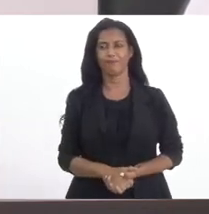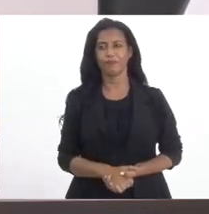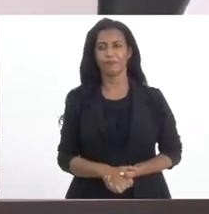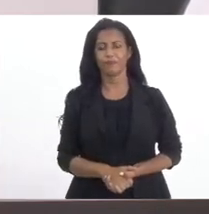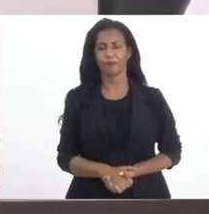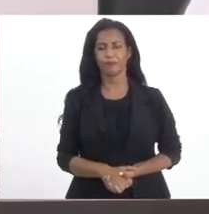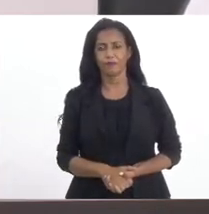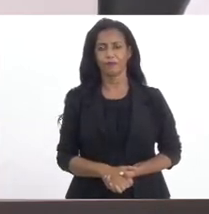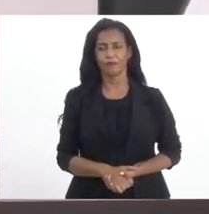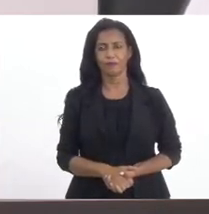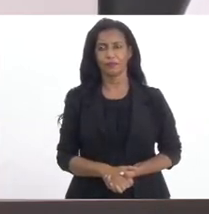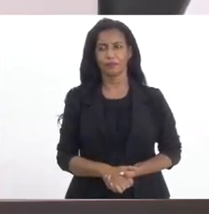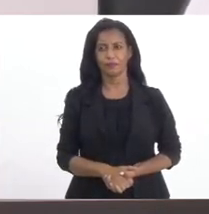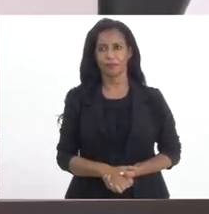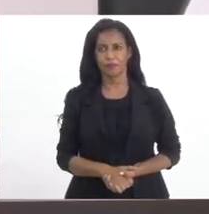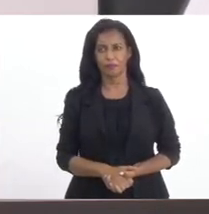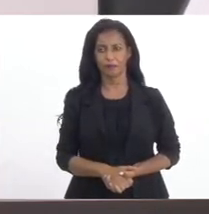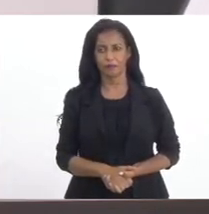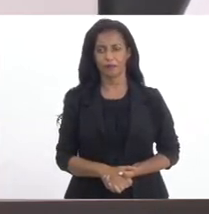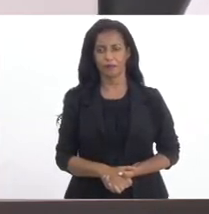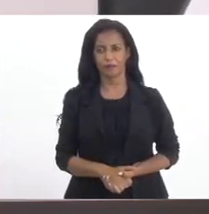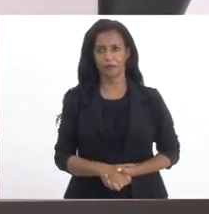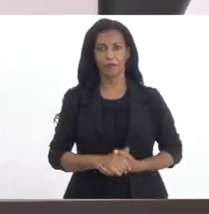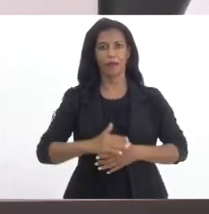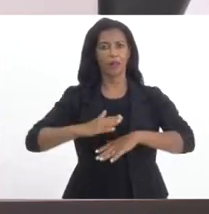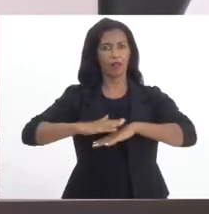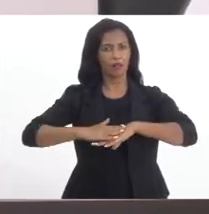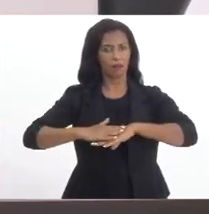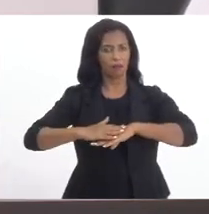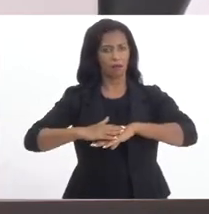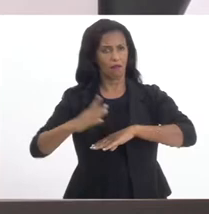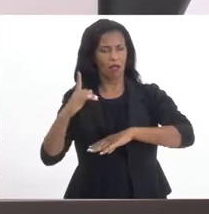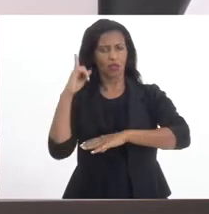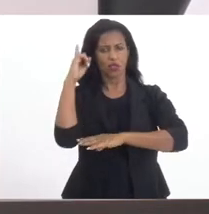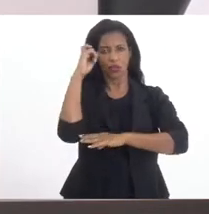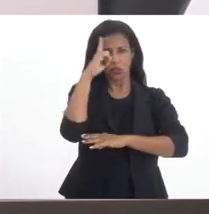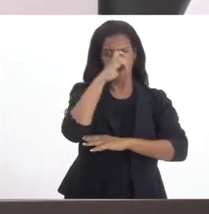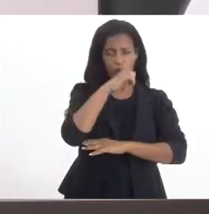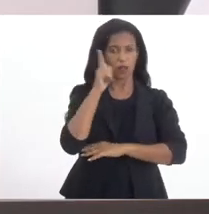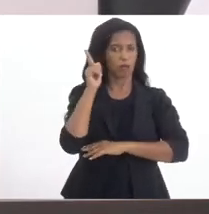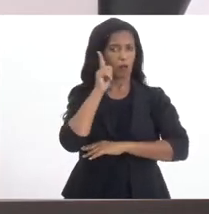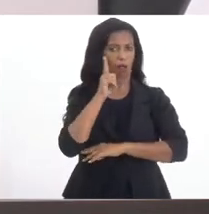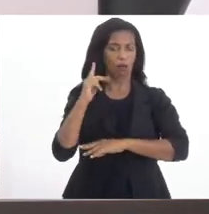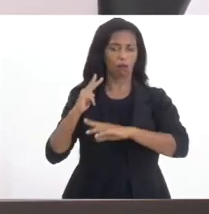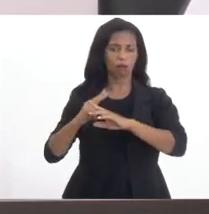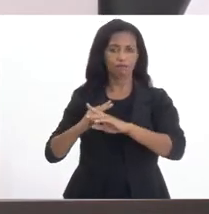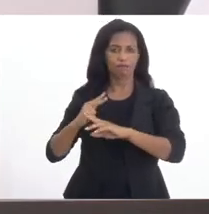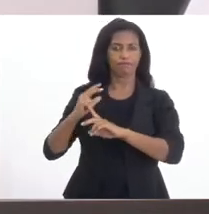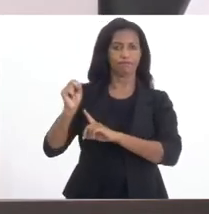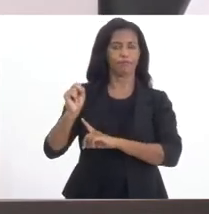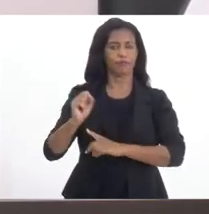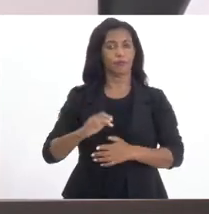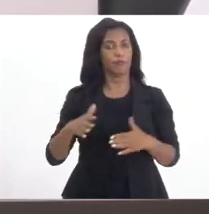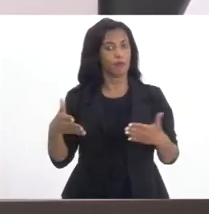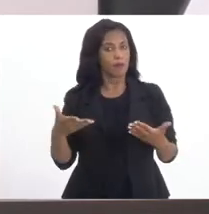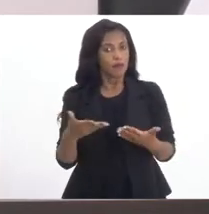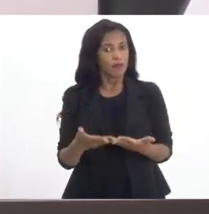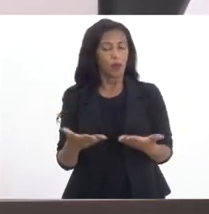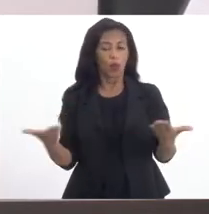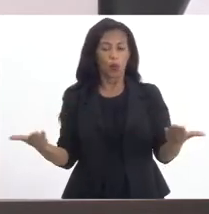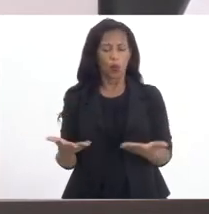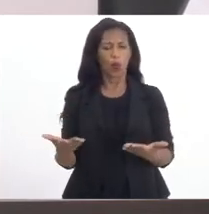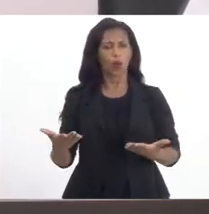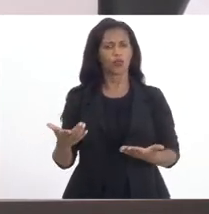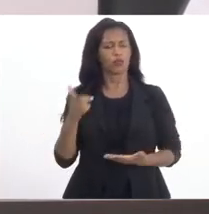que chegou mais cedo dolorosos. E vem para... Mais dolorosos e mais difíceis de serem superados. Então, a gente hoje faz